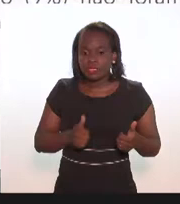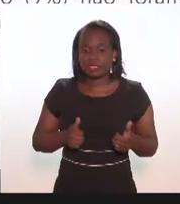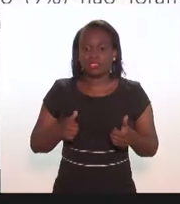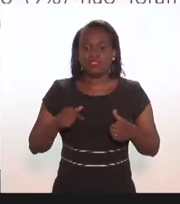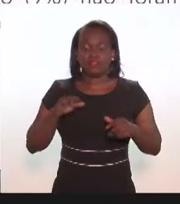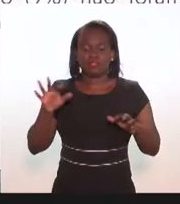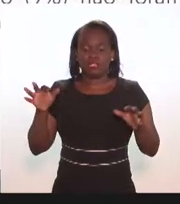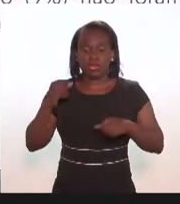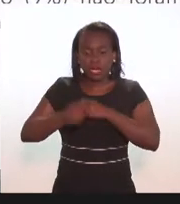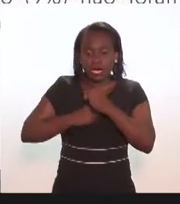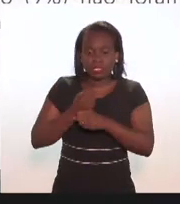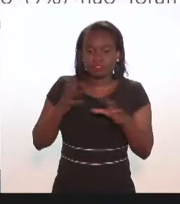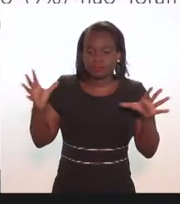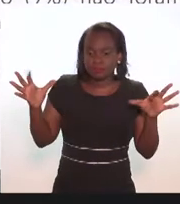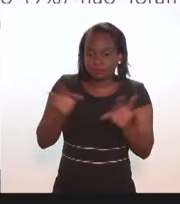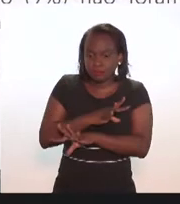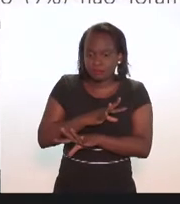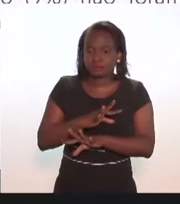conseguir fechar o ano